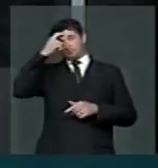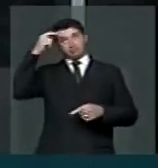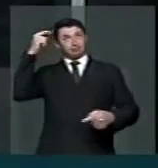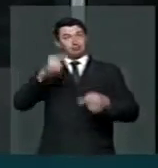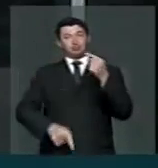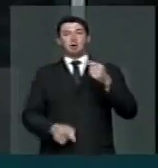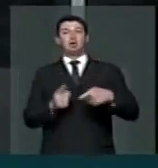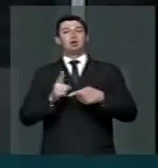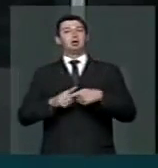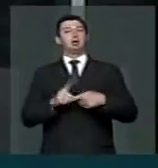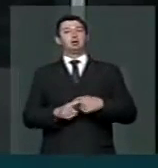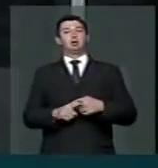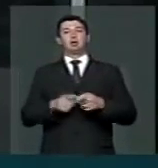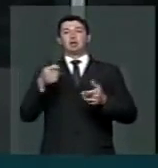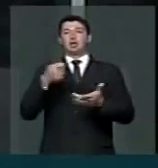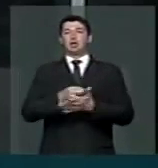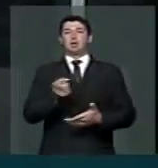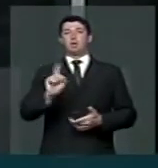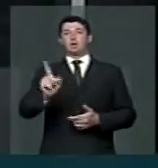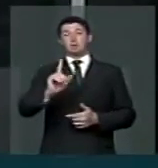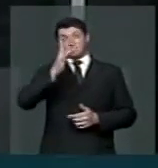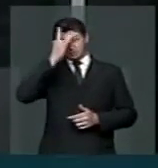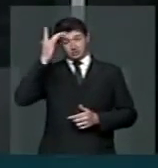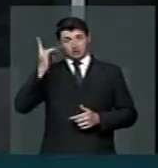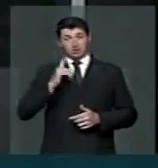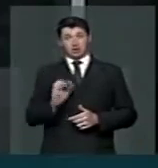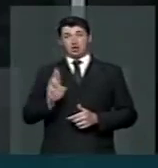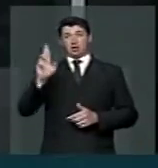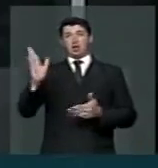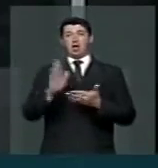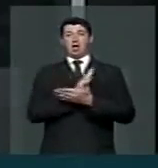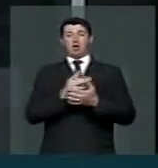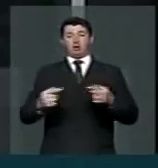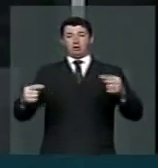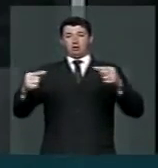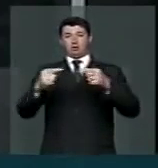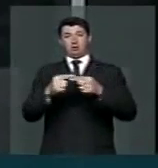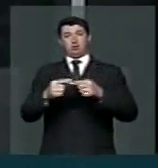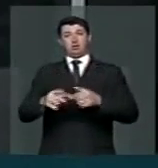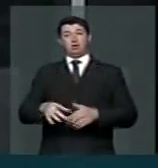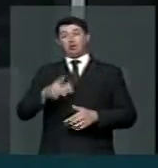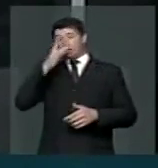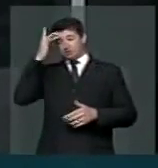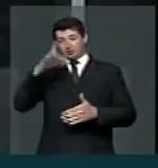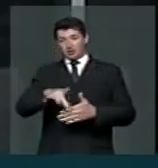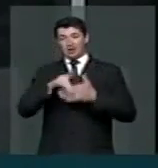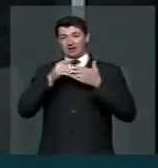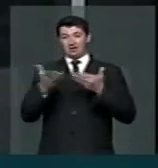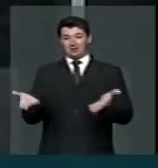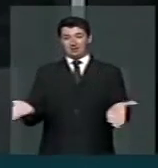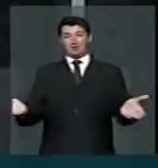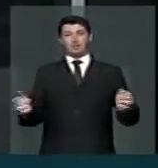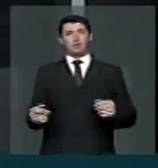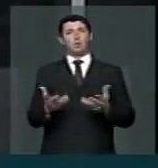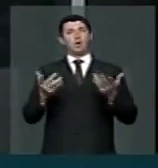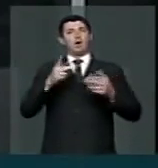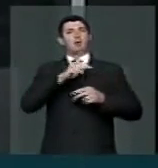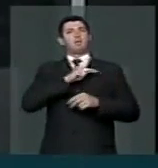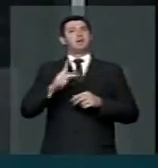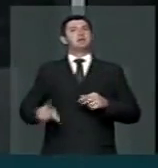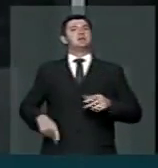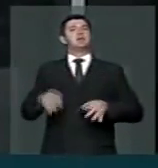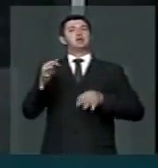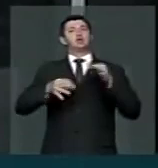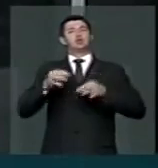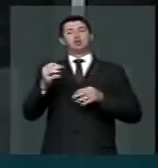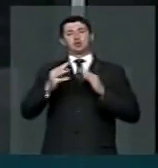já que não exige que o representante tenha alguma ligação com os representados. Ora, o presidente de um tribunal